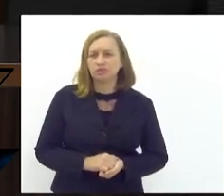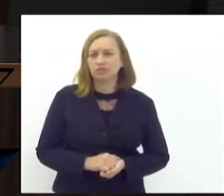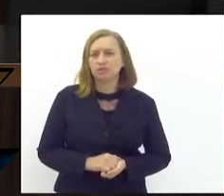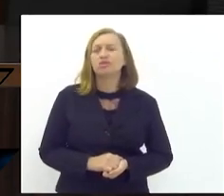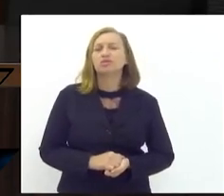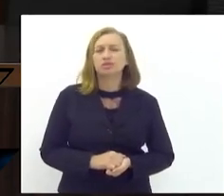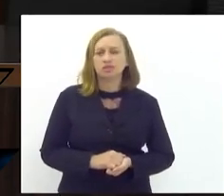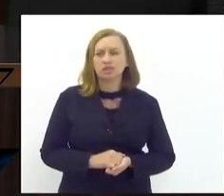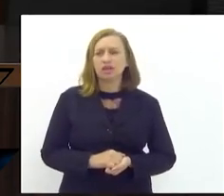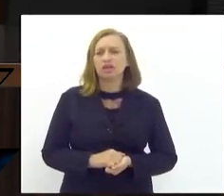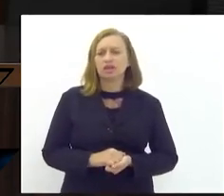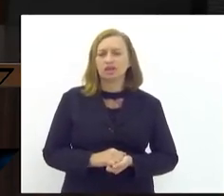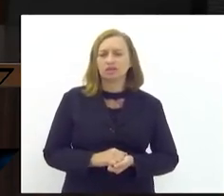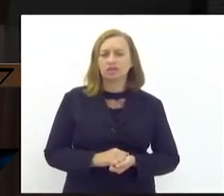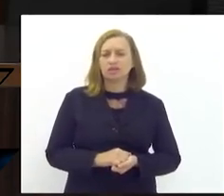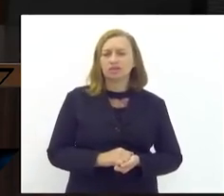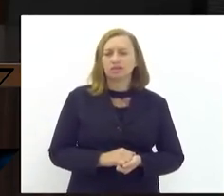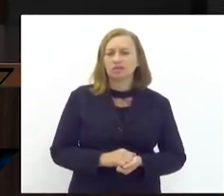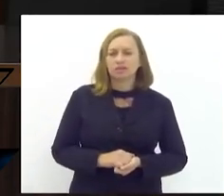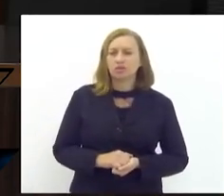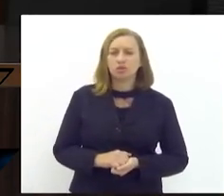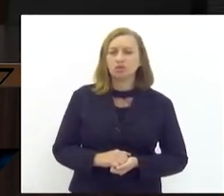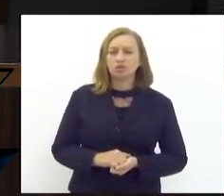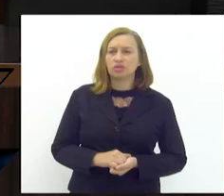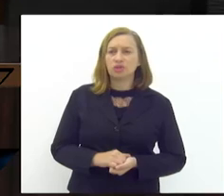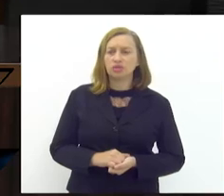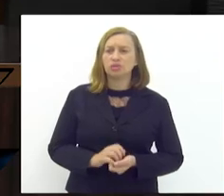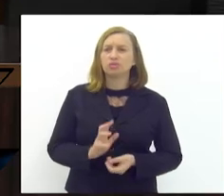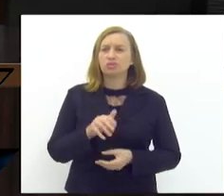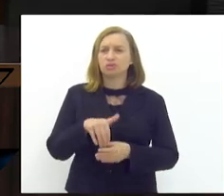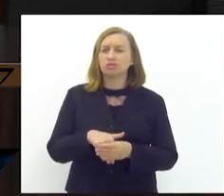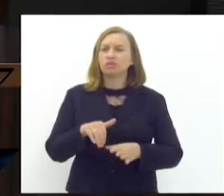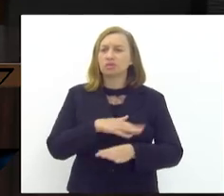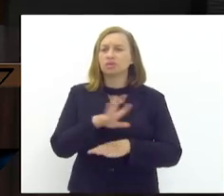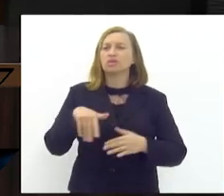já foi feito eles falaram que fizeram em votação